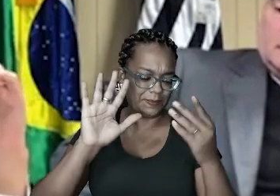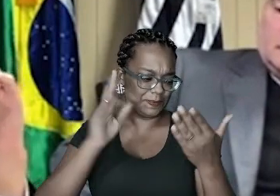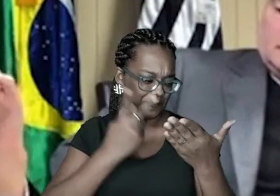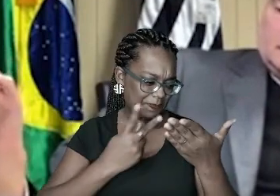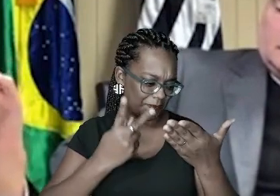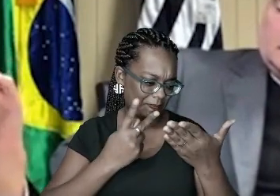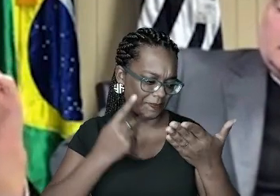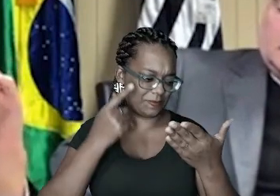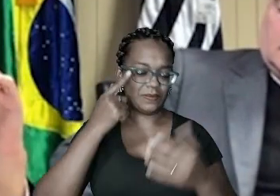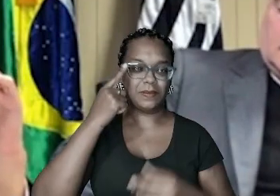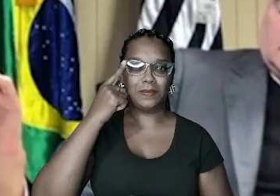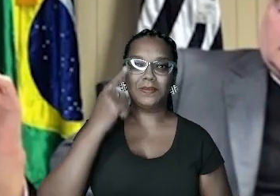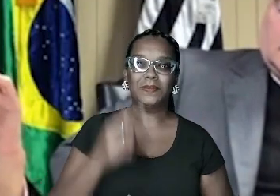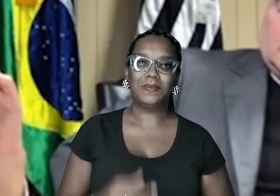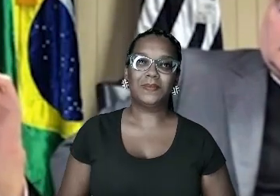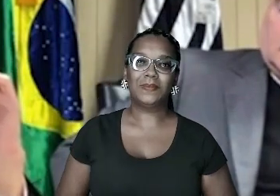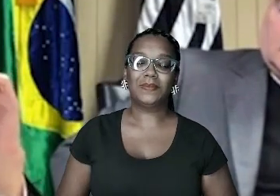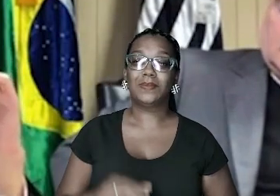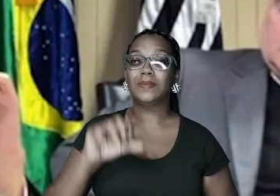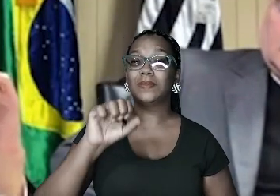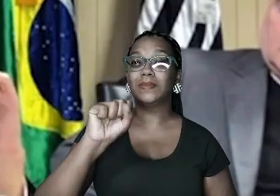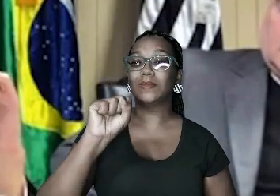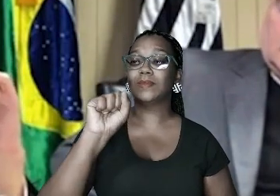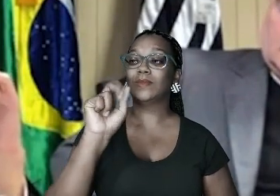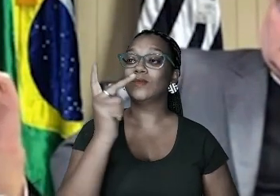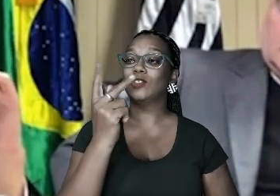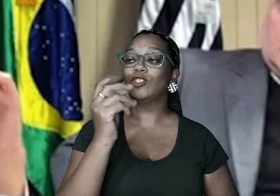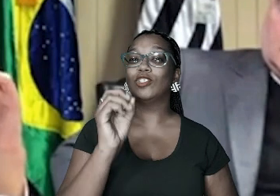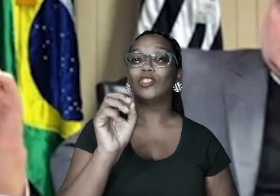deixe-me achar aqui na minha cola o nome